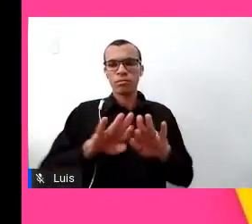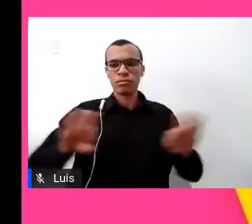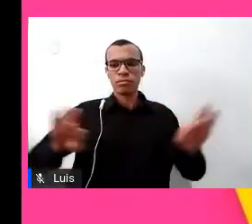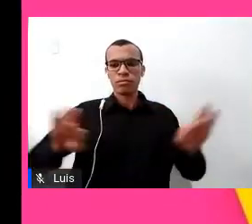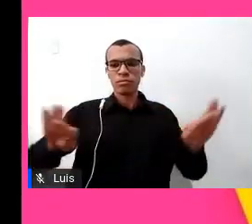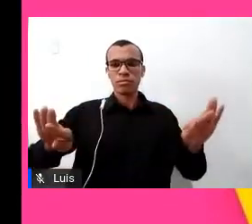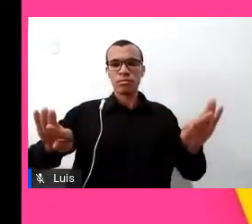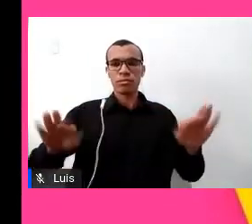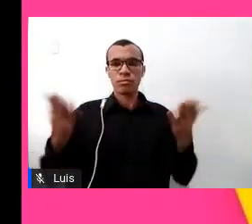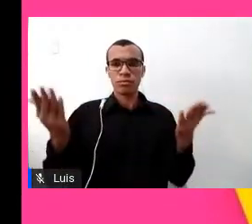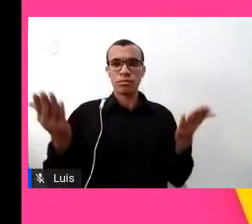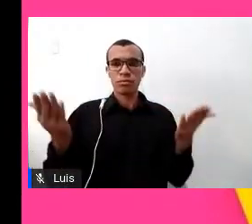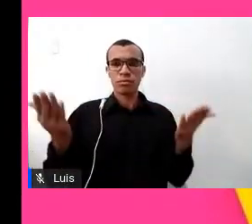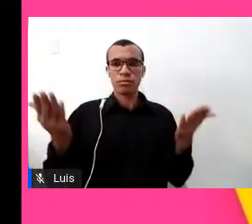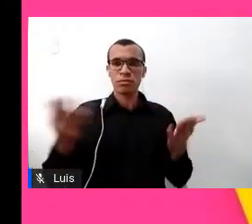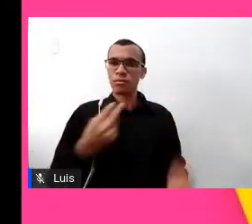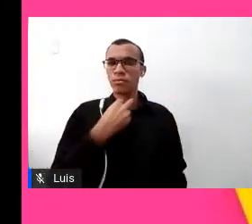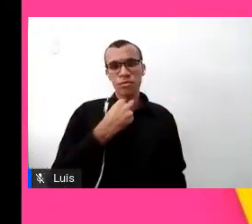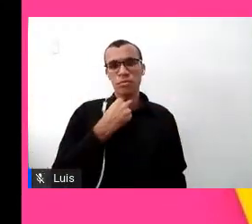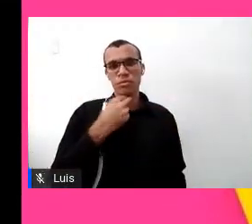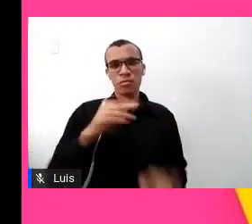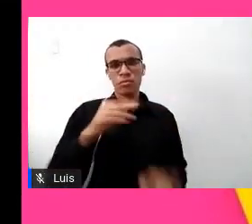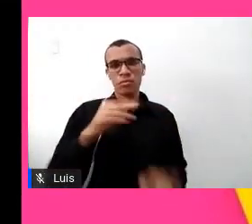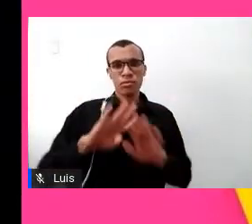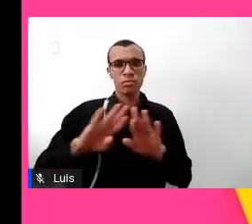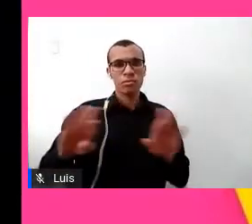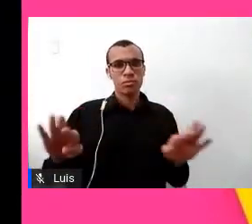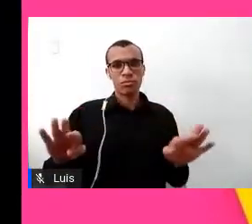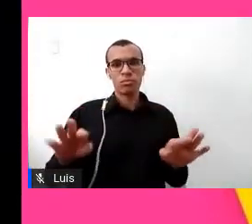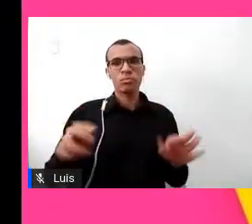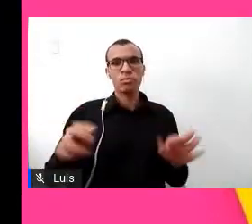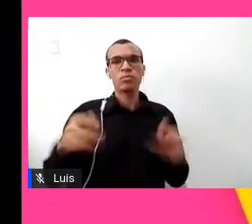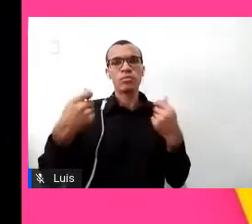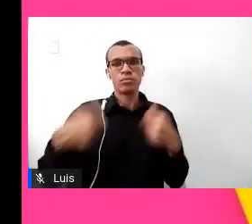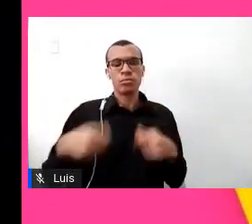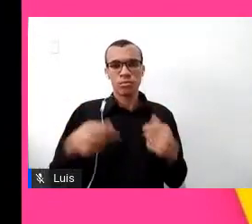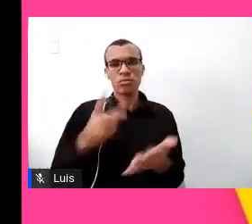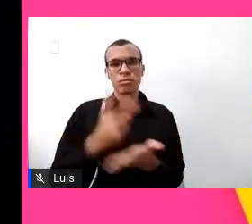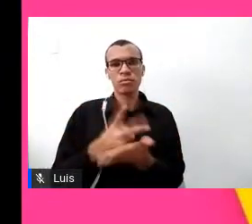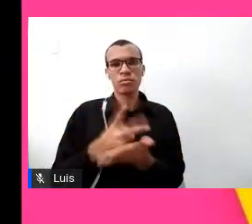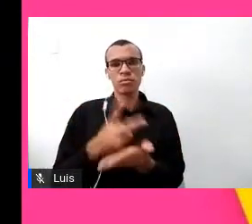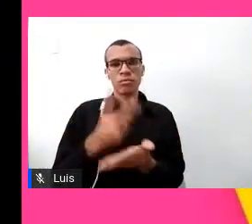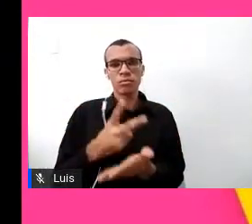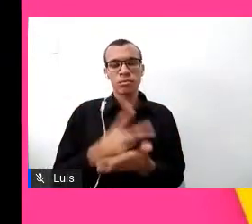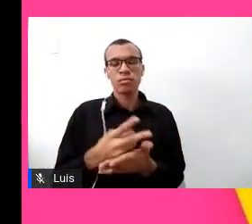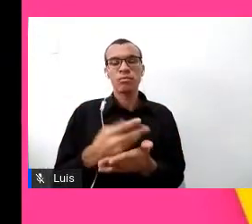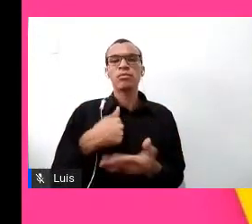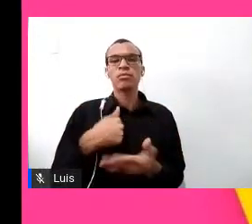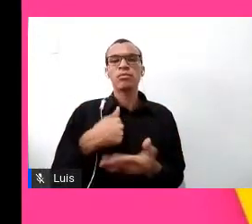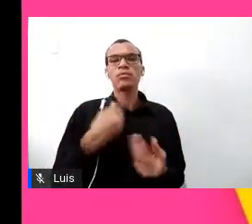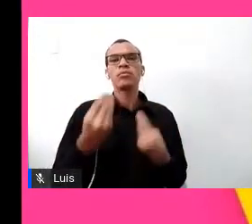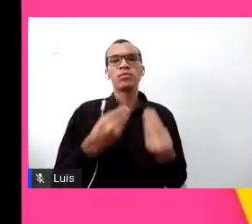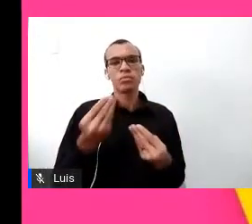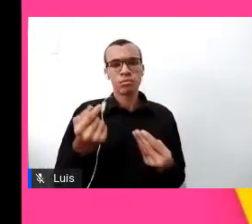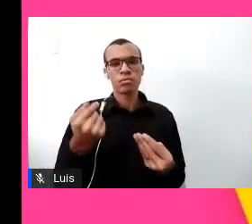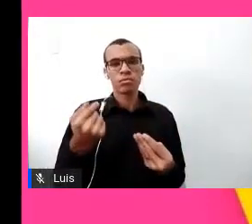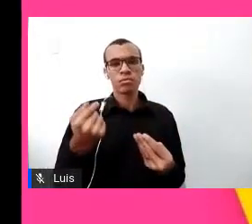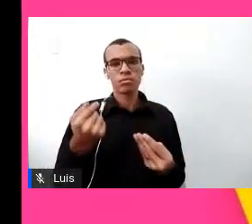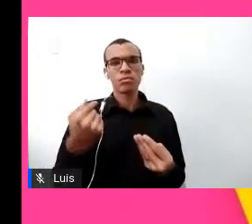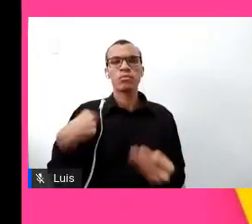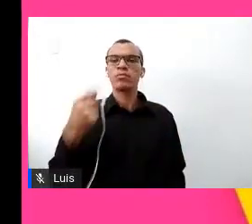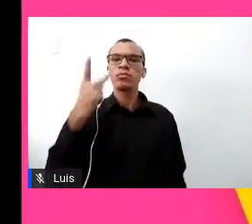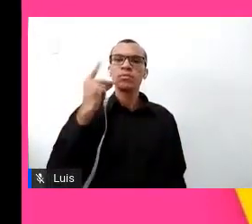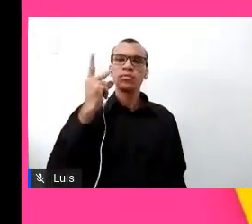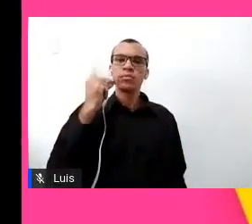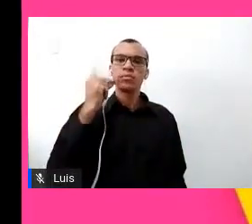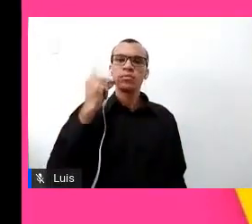o objeto da folha. Eu preciso manter o objeto na folha. Então, o que eu faço? Eu pego um lápis, por exemplo, e faço um